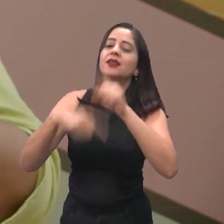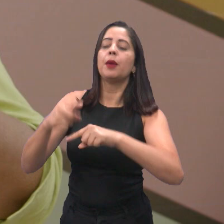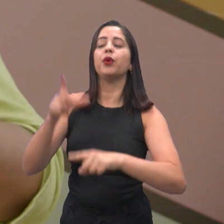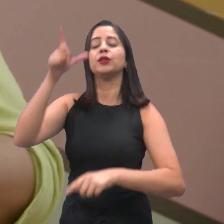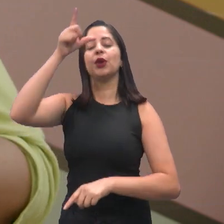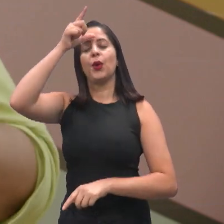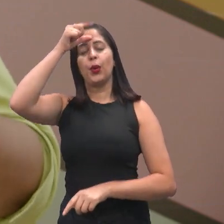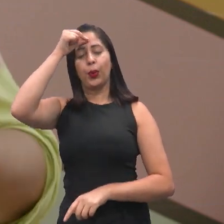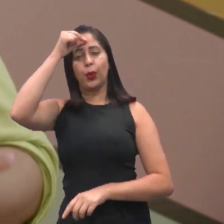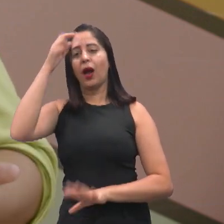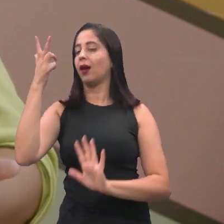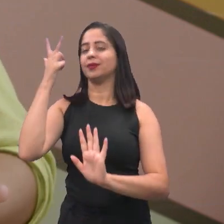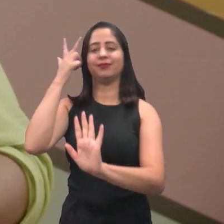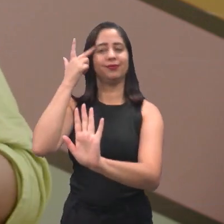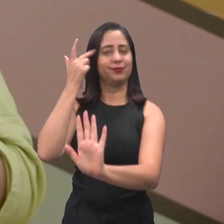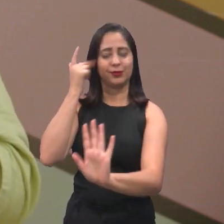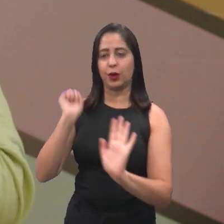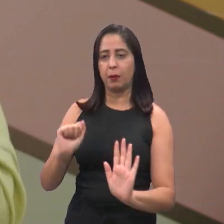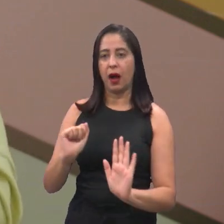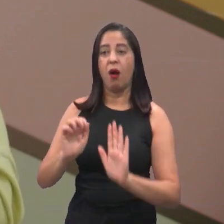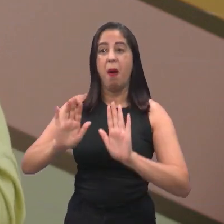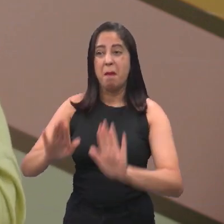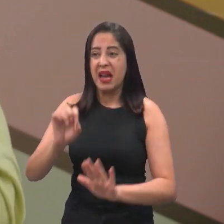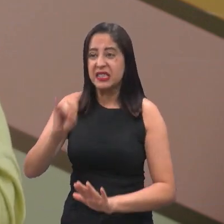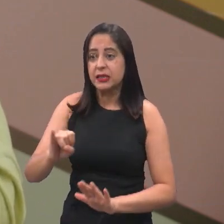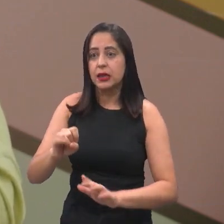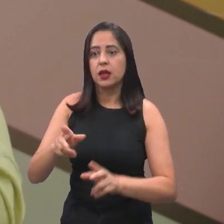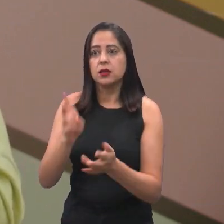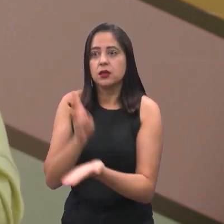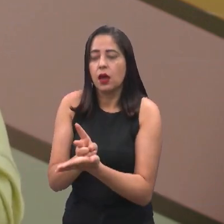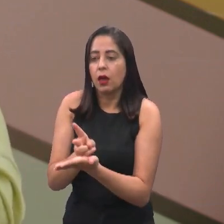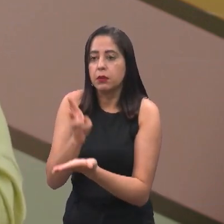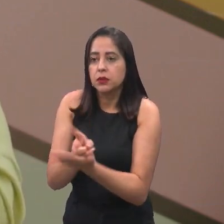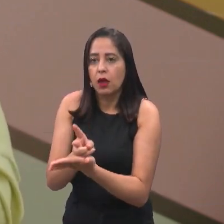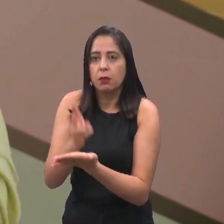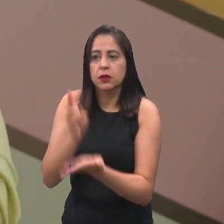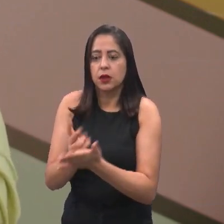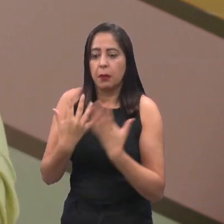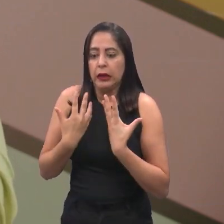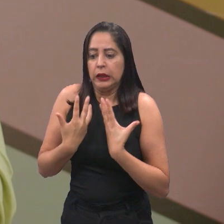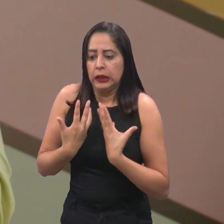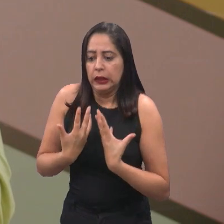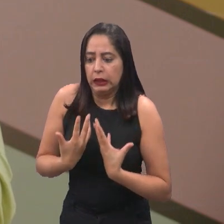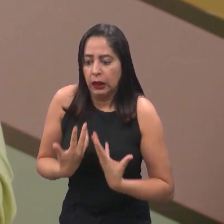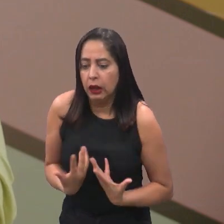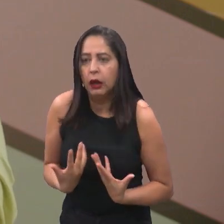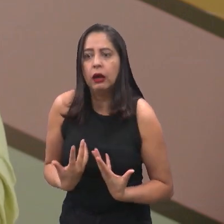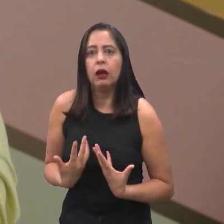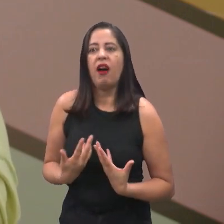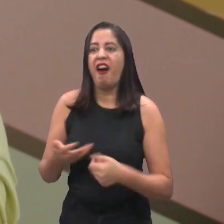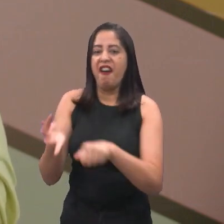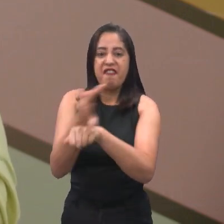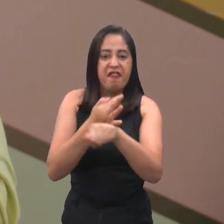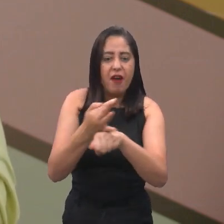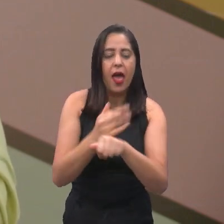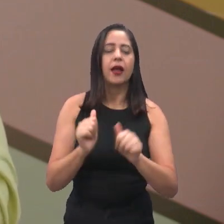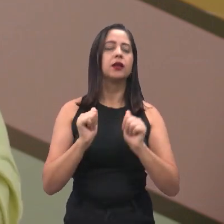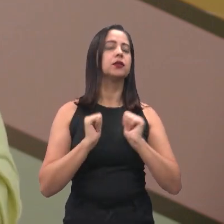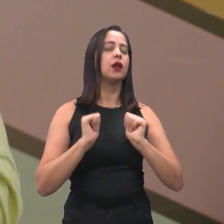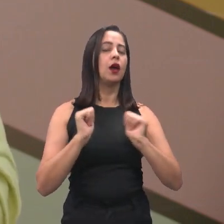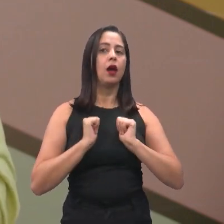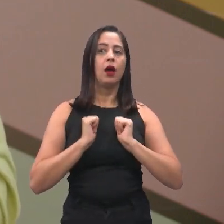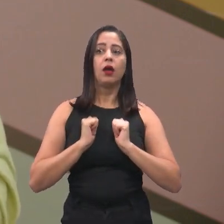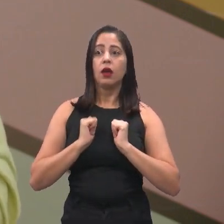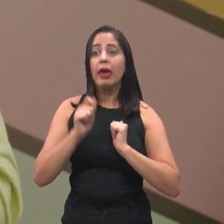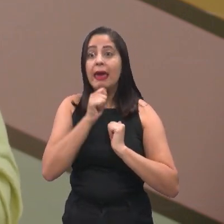a dia, a minha rotina e isso vai melhorar. Mas nenhuma noite de sono tem me ajudado, férias não tem me ajudado, um descanso não tem me ajudado. Então